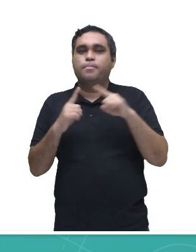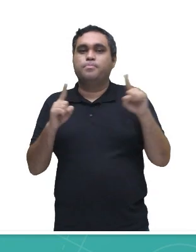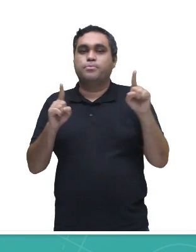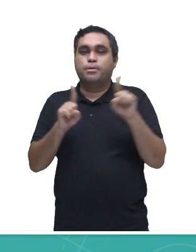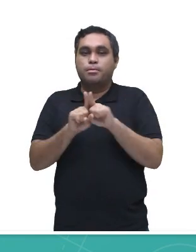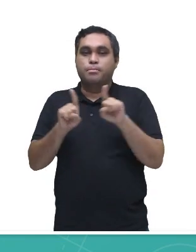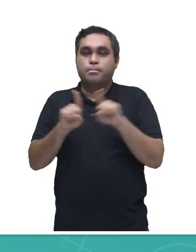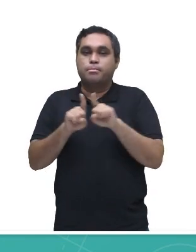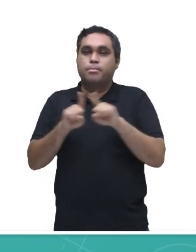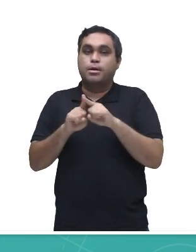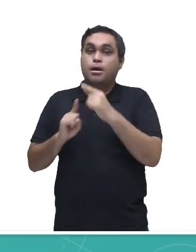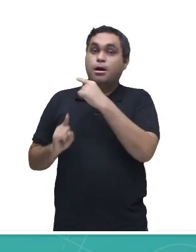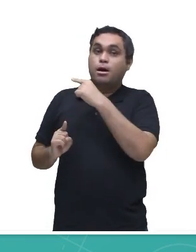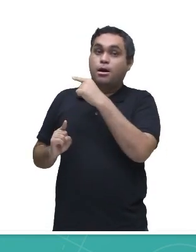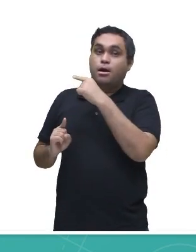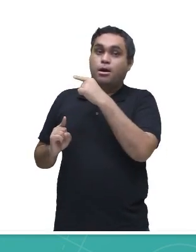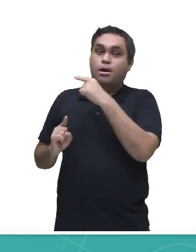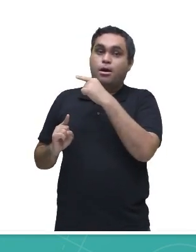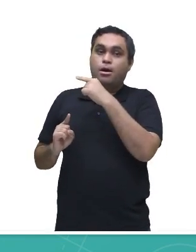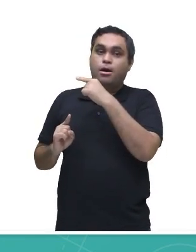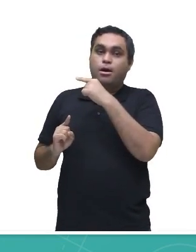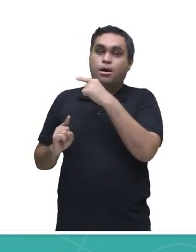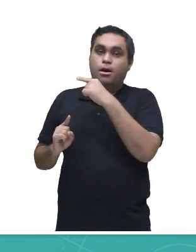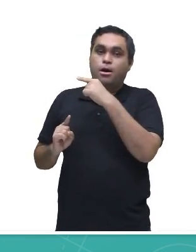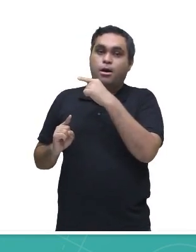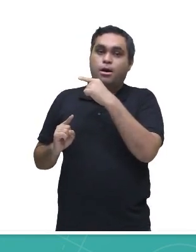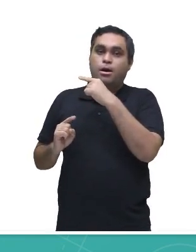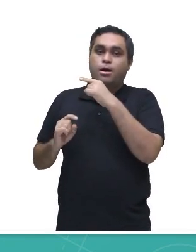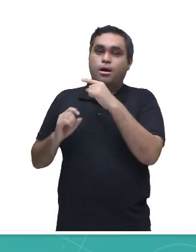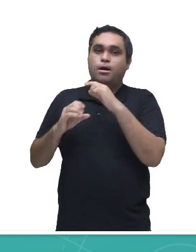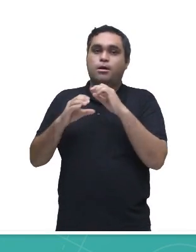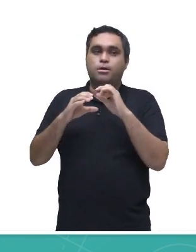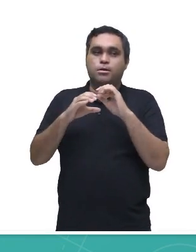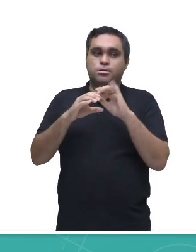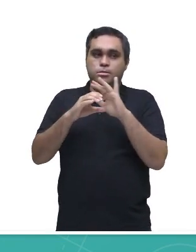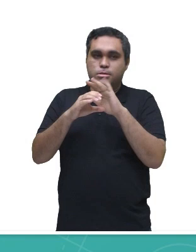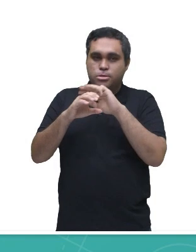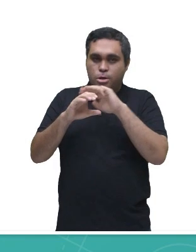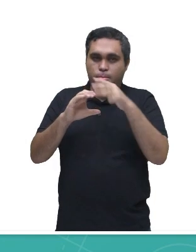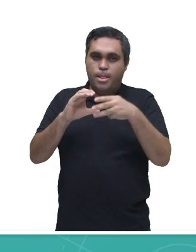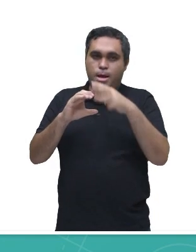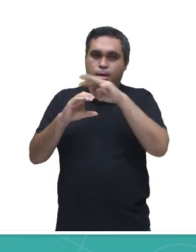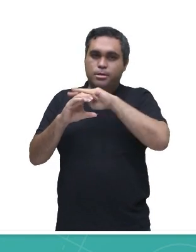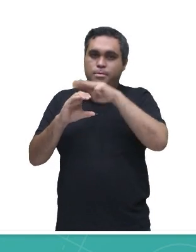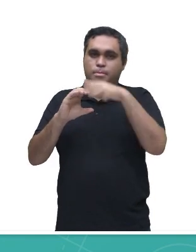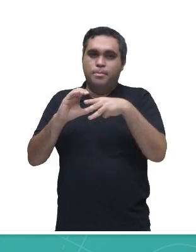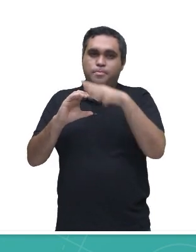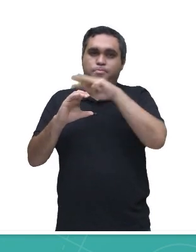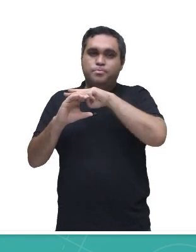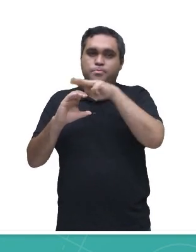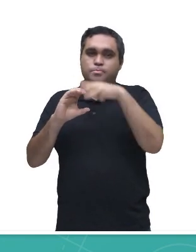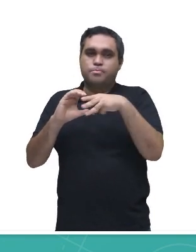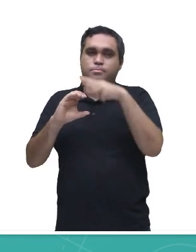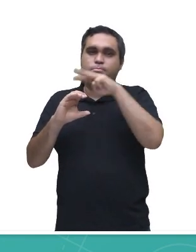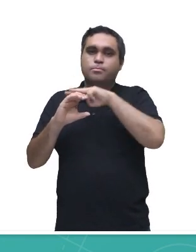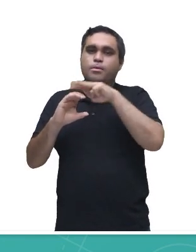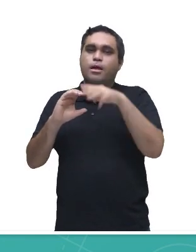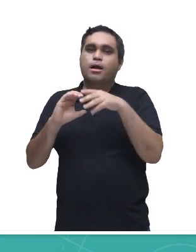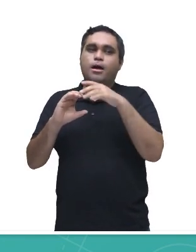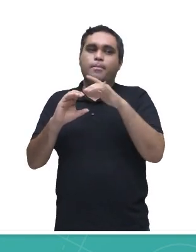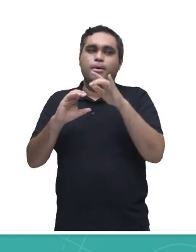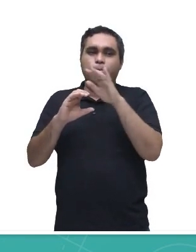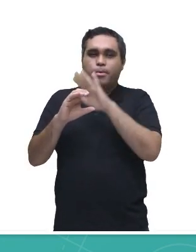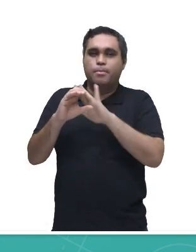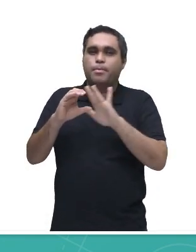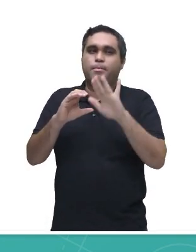o citoplasma, né? Vou mostrar aqui para vocês o citoplasma, que é esse líquido aqui, ó, esse gel, esse fluido que